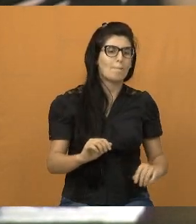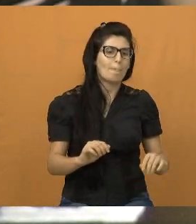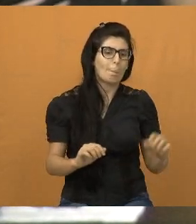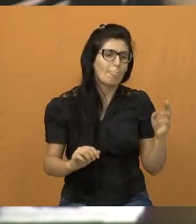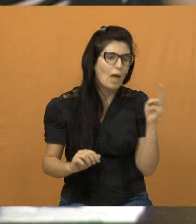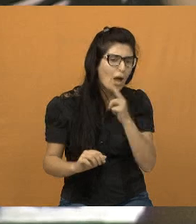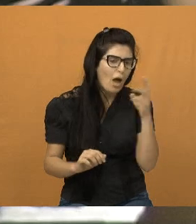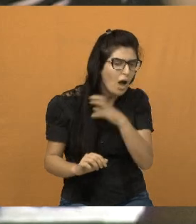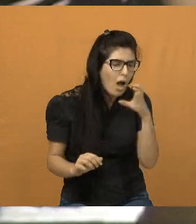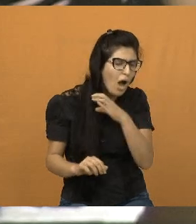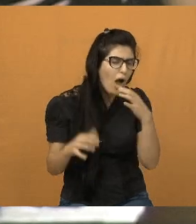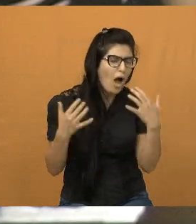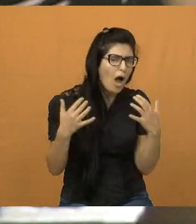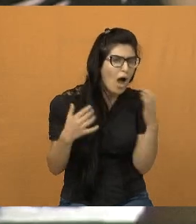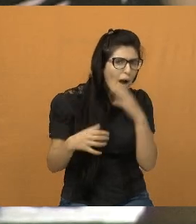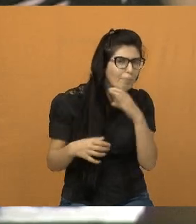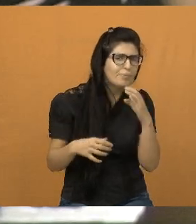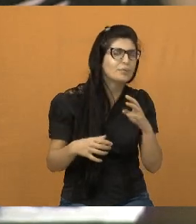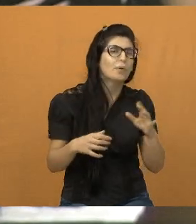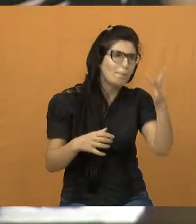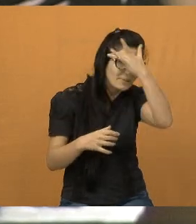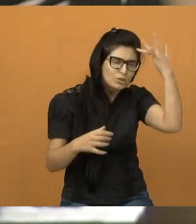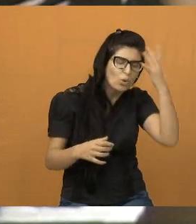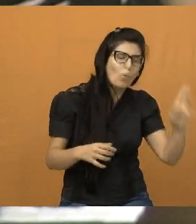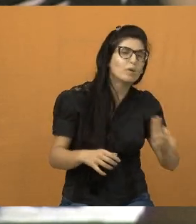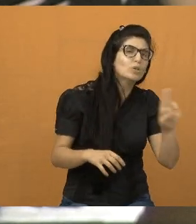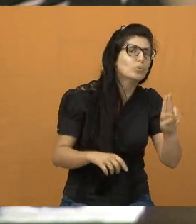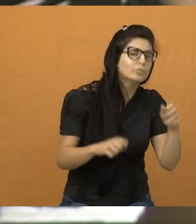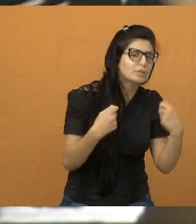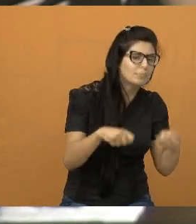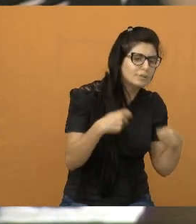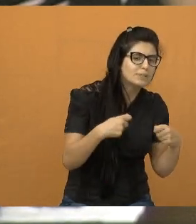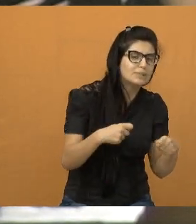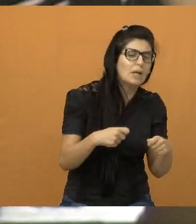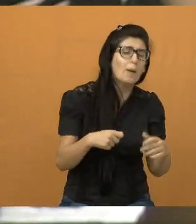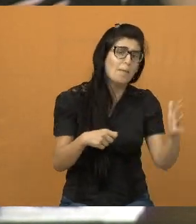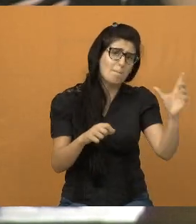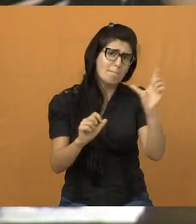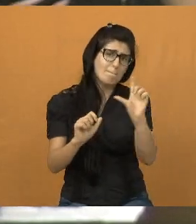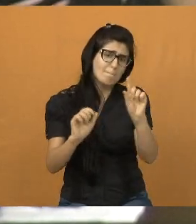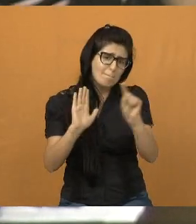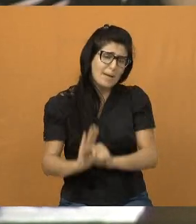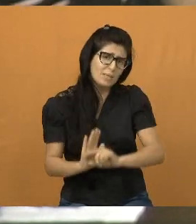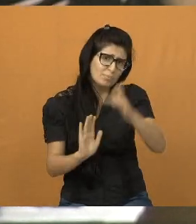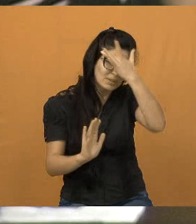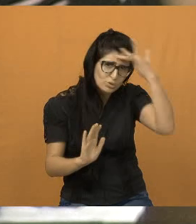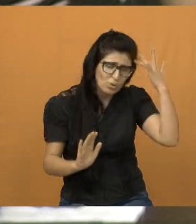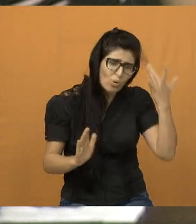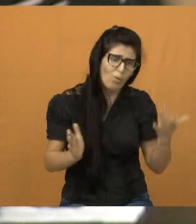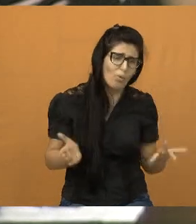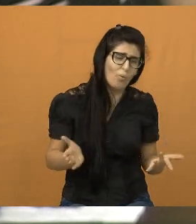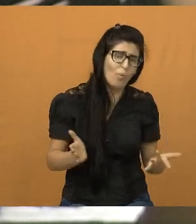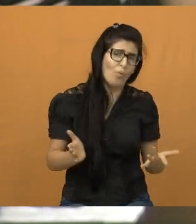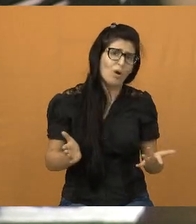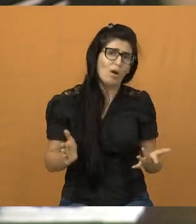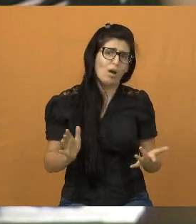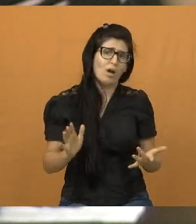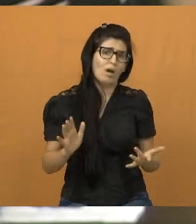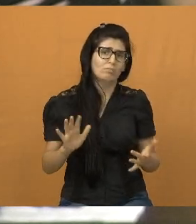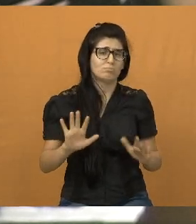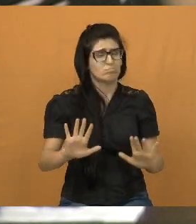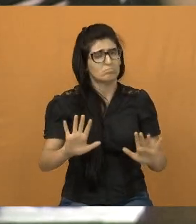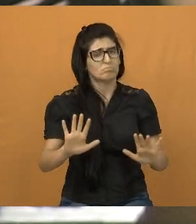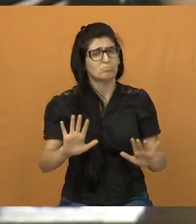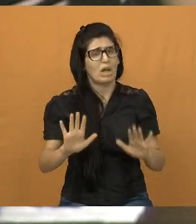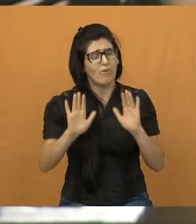os 24 horas, né? Então, acho que esses números, até um ponto que, às vezes, a gente pensar em não precisar ter os 12 horas, gastar